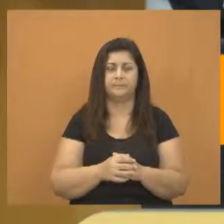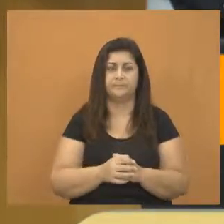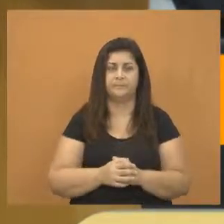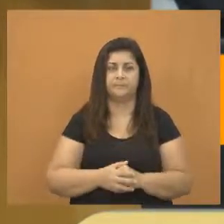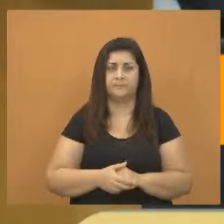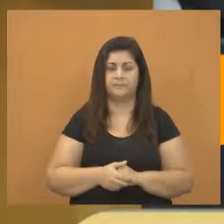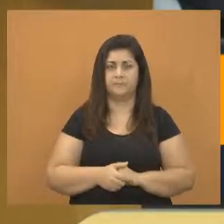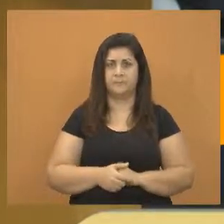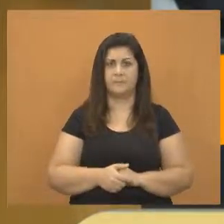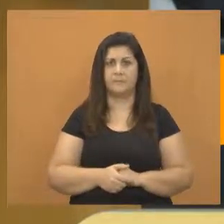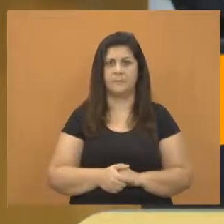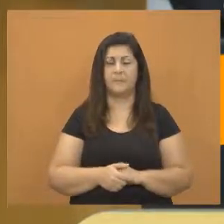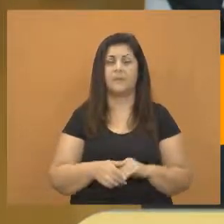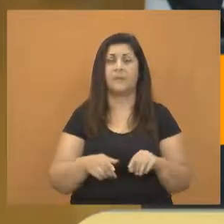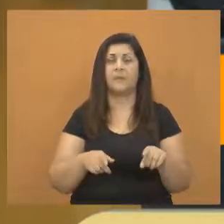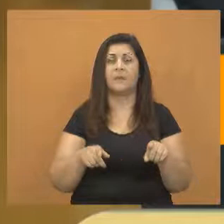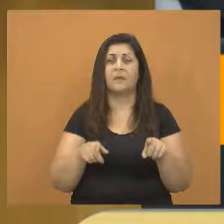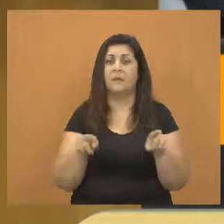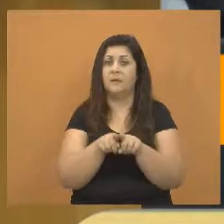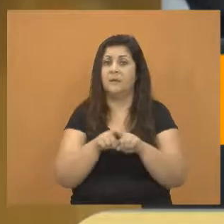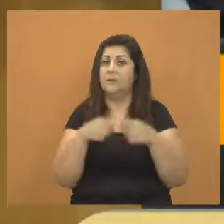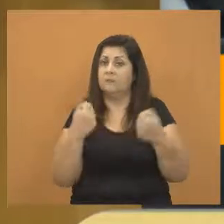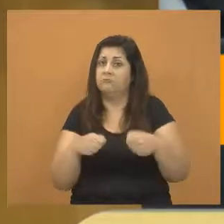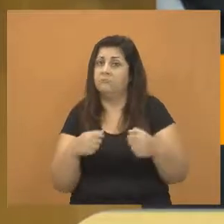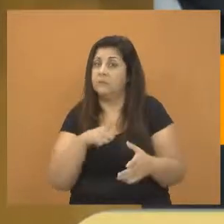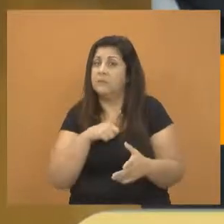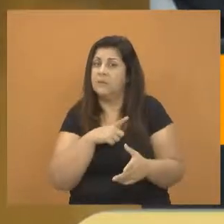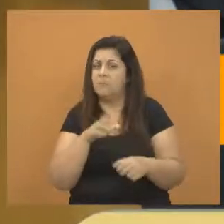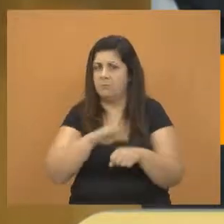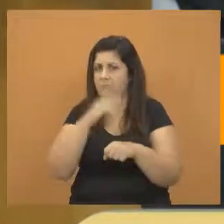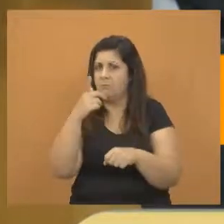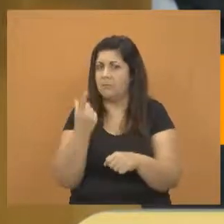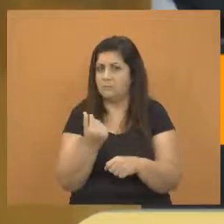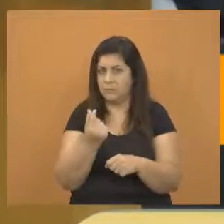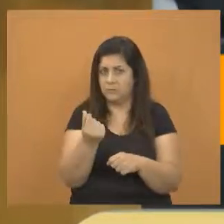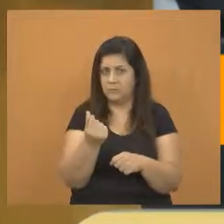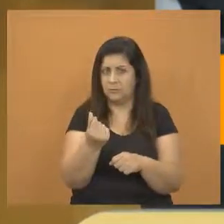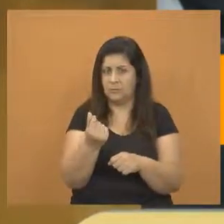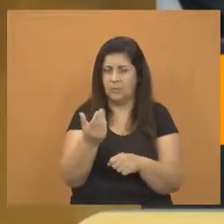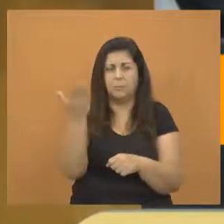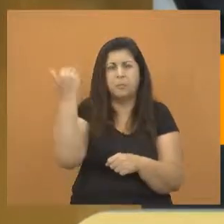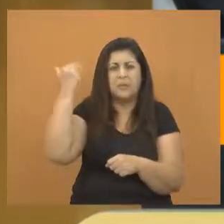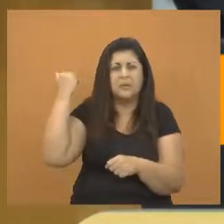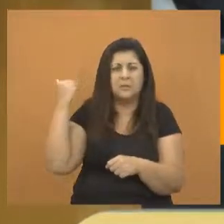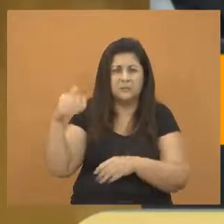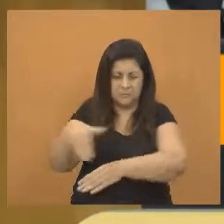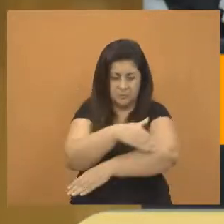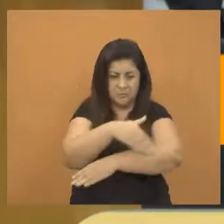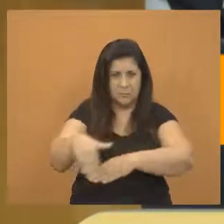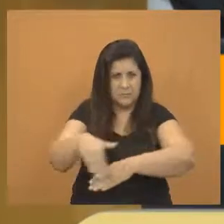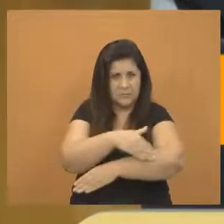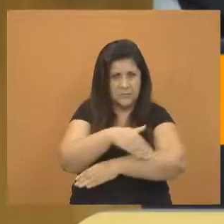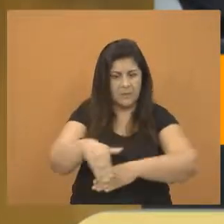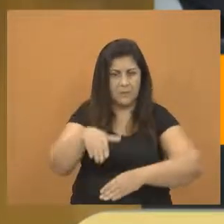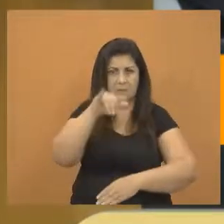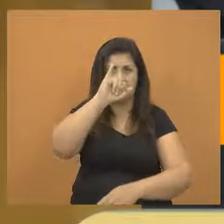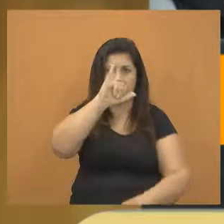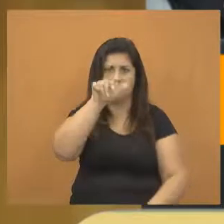R$ 5.243.975. E a depender de financiamento estão a antiga estrada de Igaratá, o acesso ao 22 de